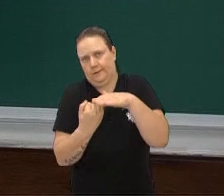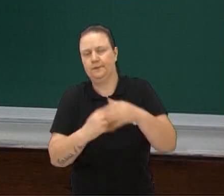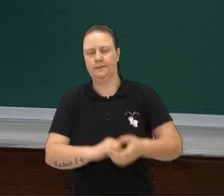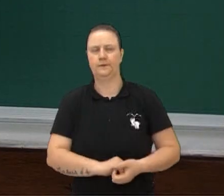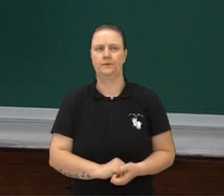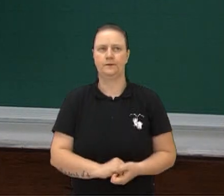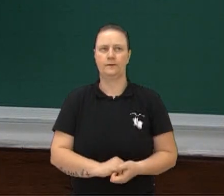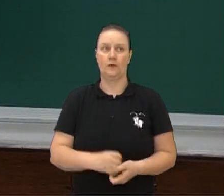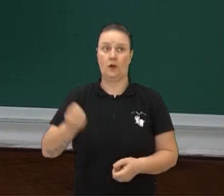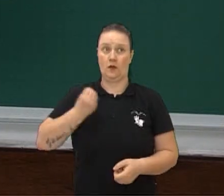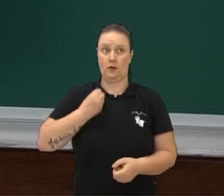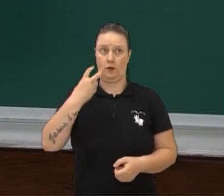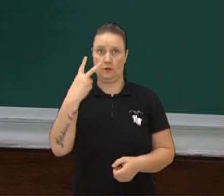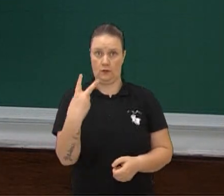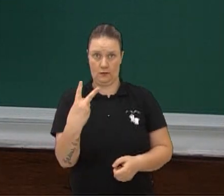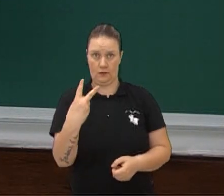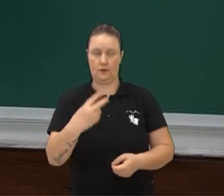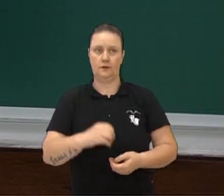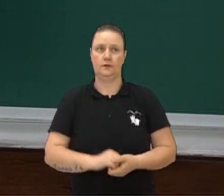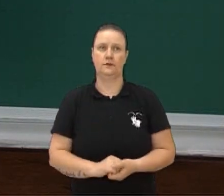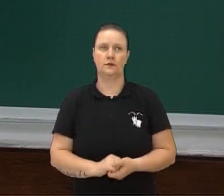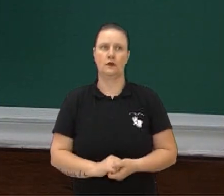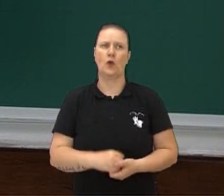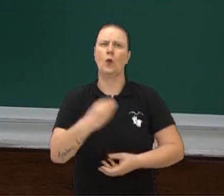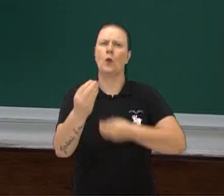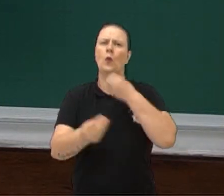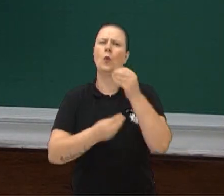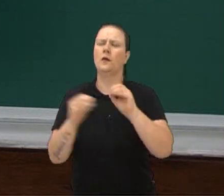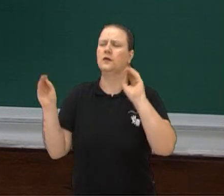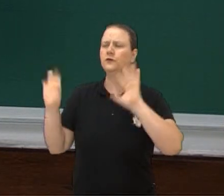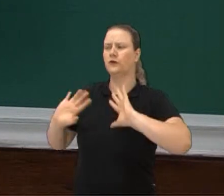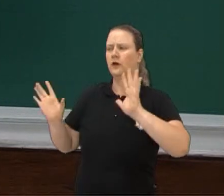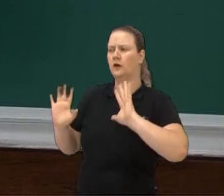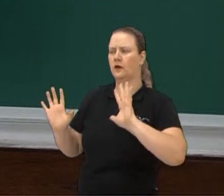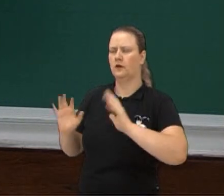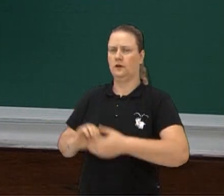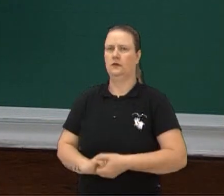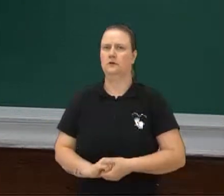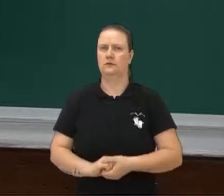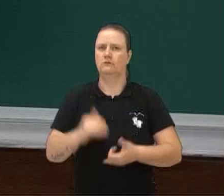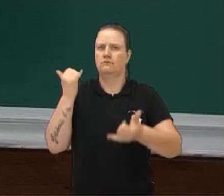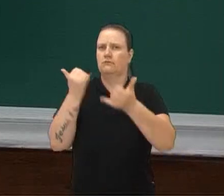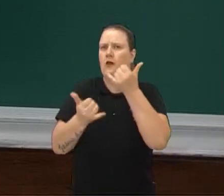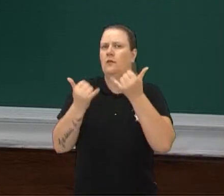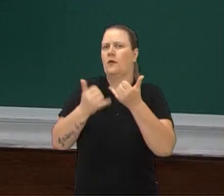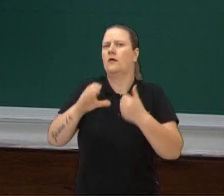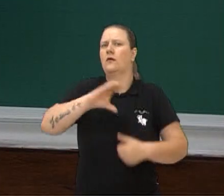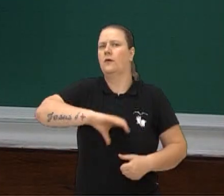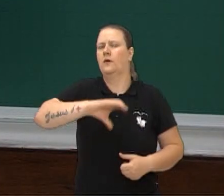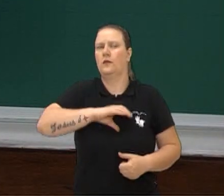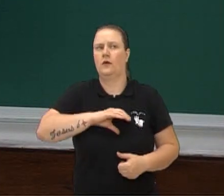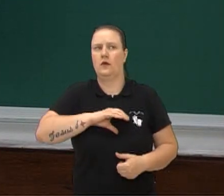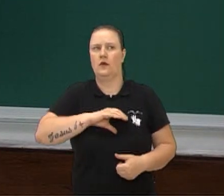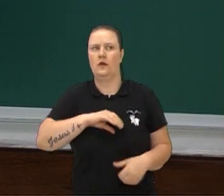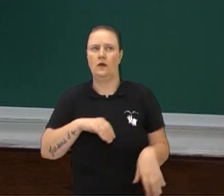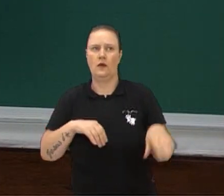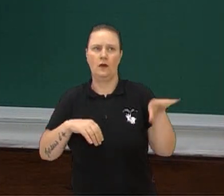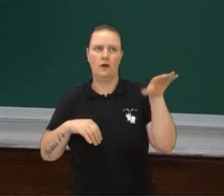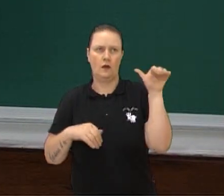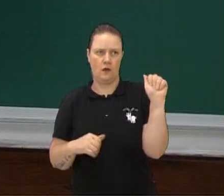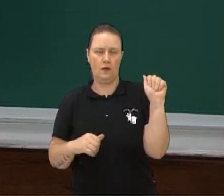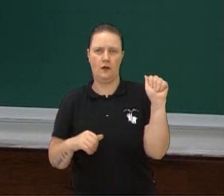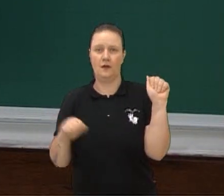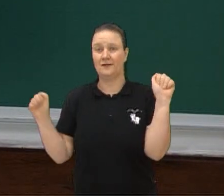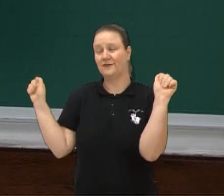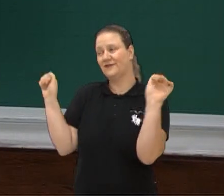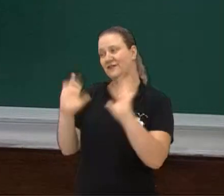as expressões de despedida em espanhol, a que mais se assemelha à mais usual no português é la A,